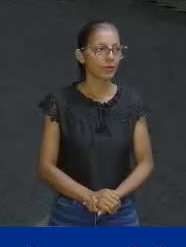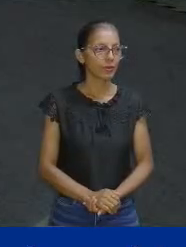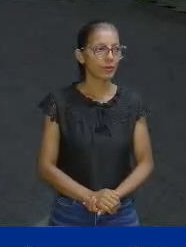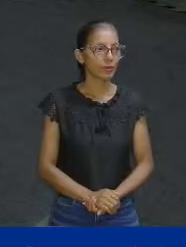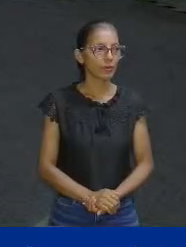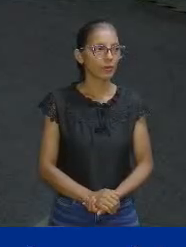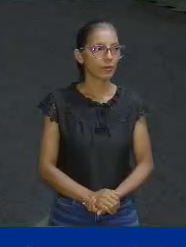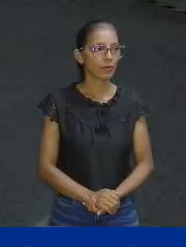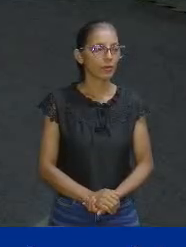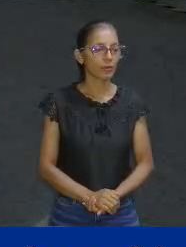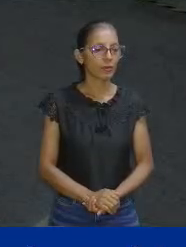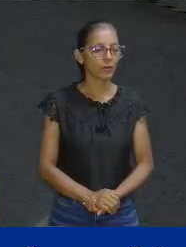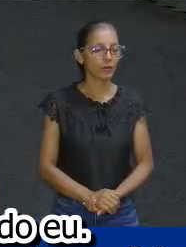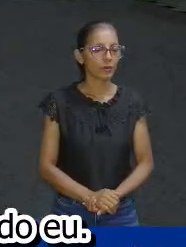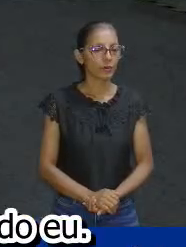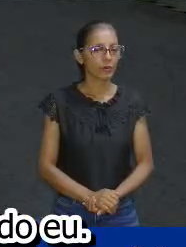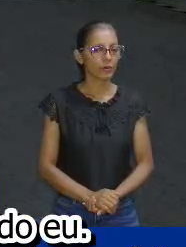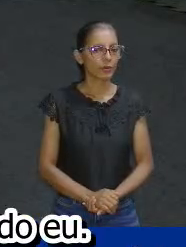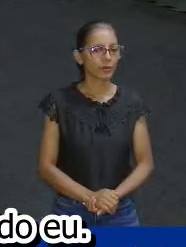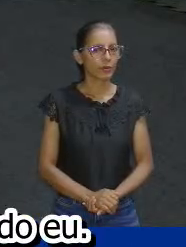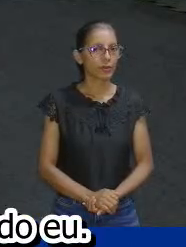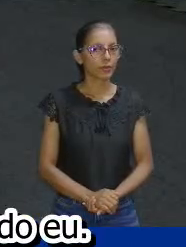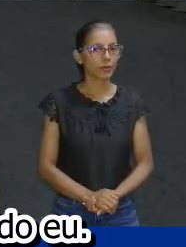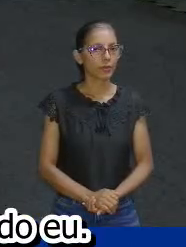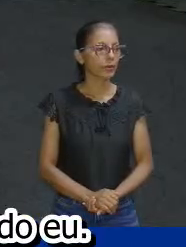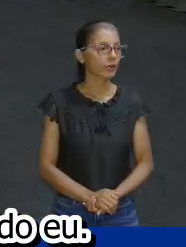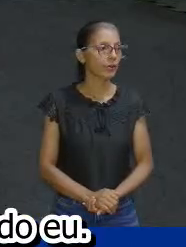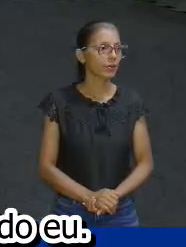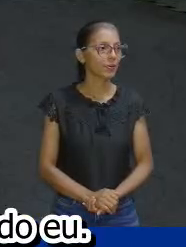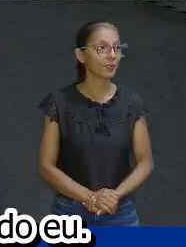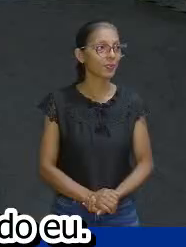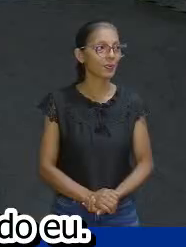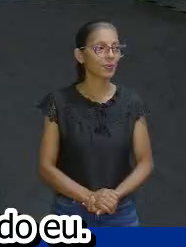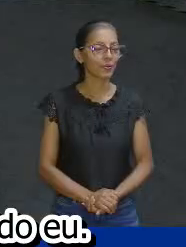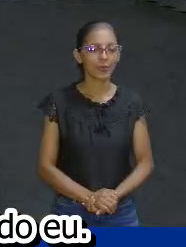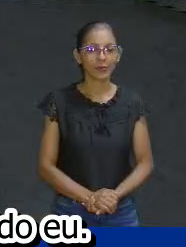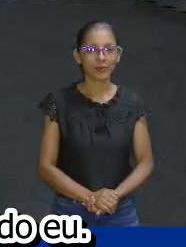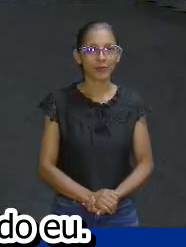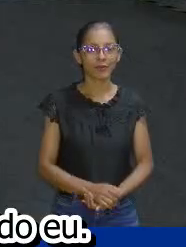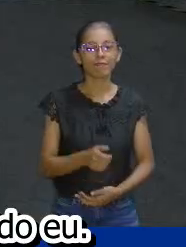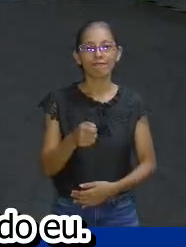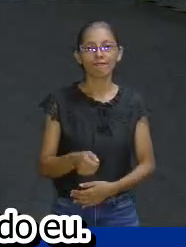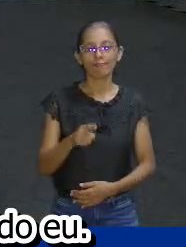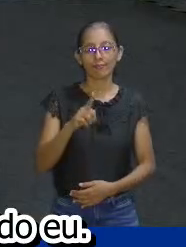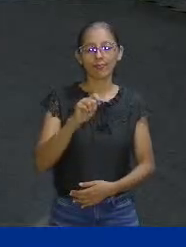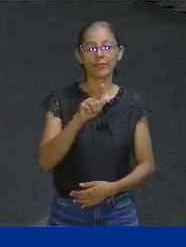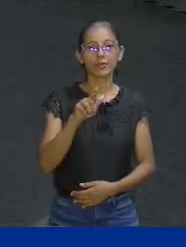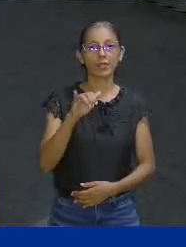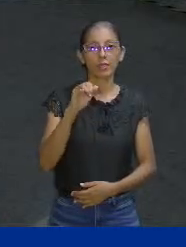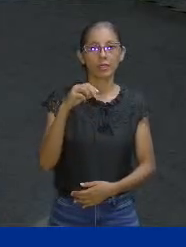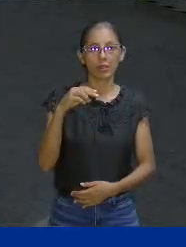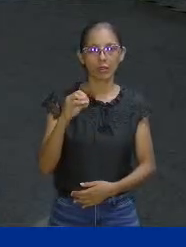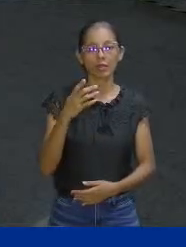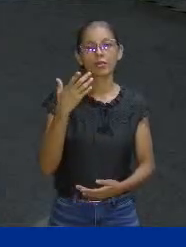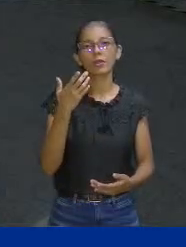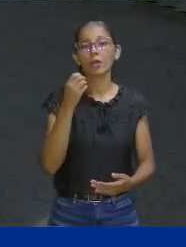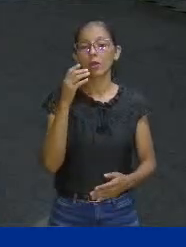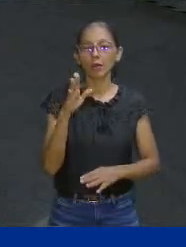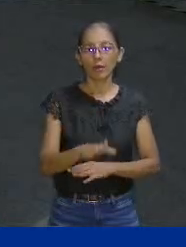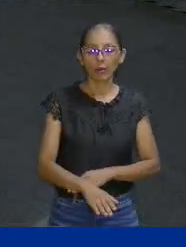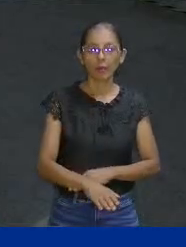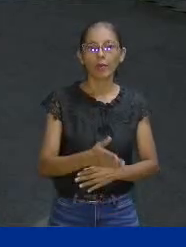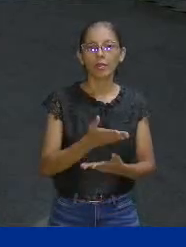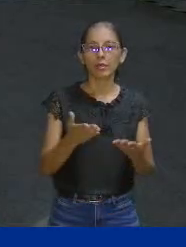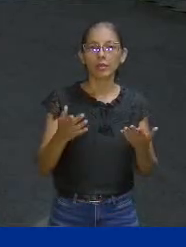Juiz Galiano Sei. Perdão, tinha ouvido meu nome, achei que tinha sido eu, né? Bom, boa tarde a todos mais uma vez, boa tarde aos advogados